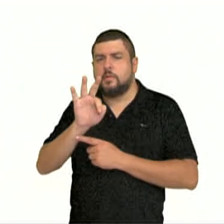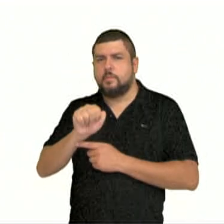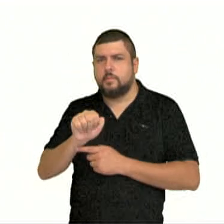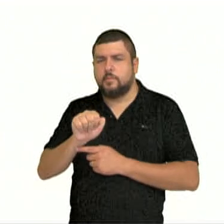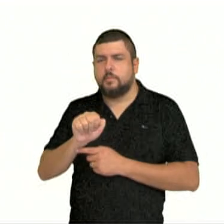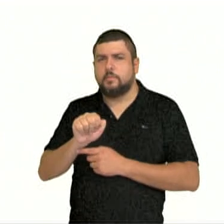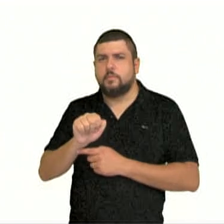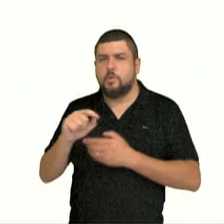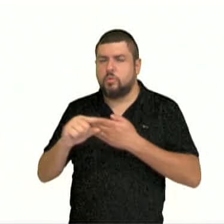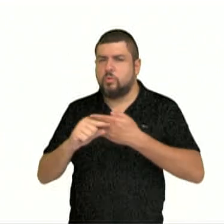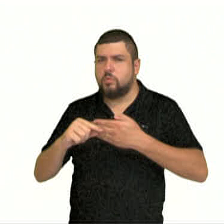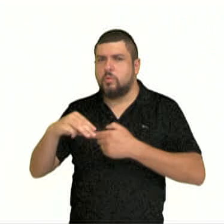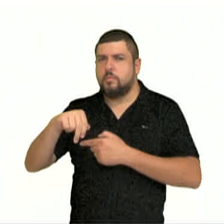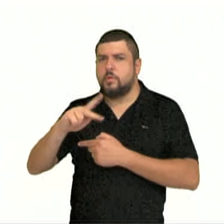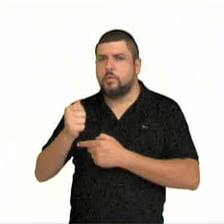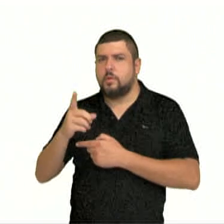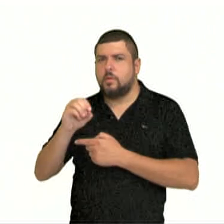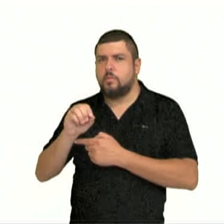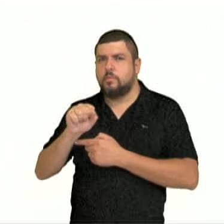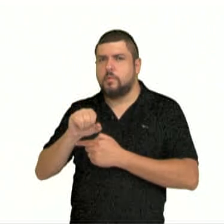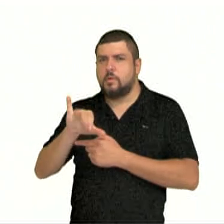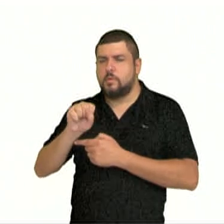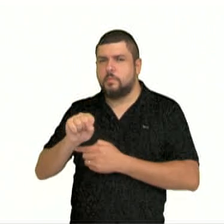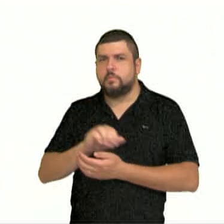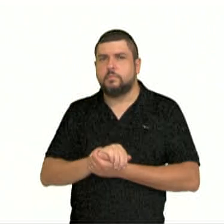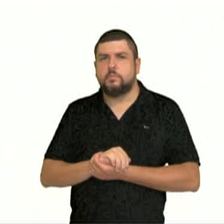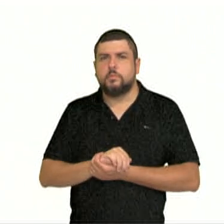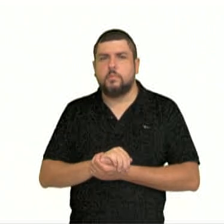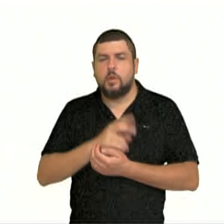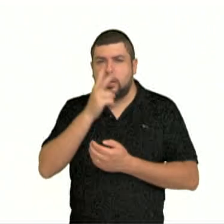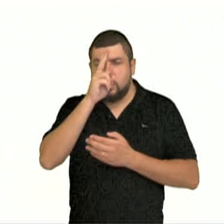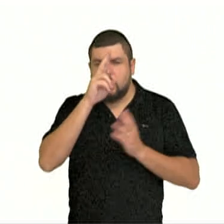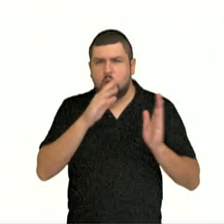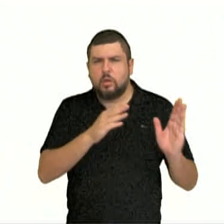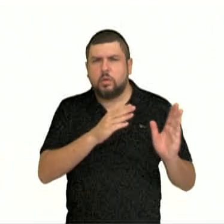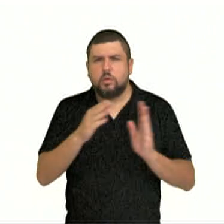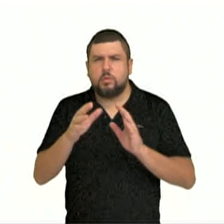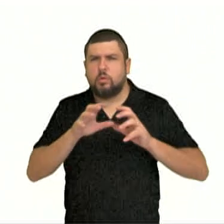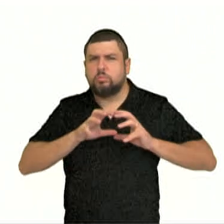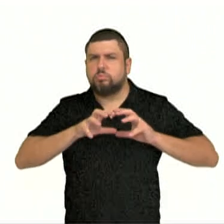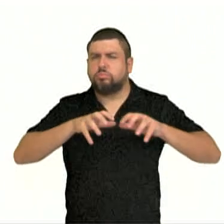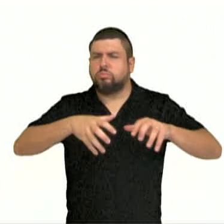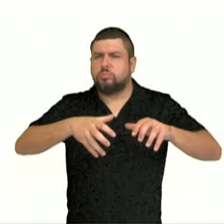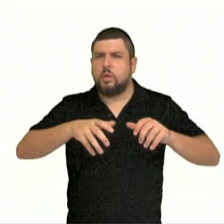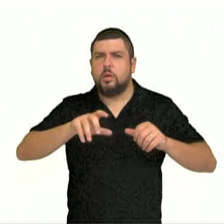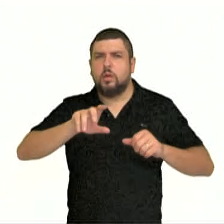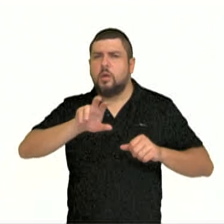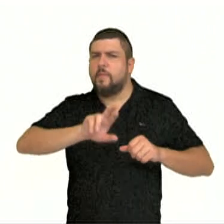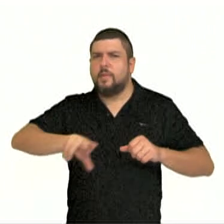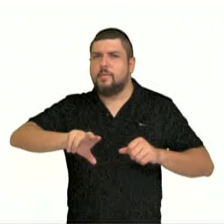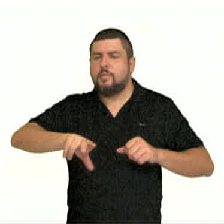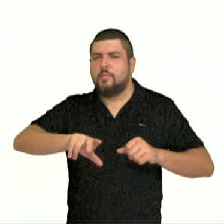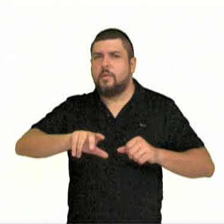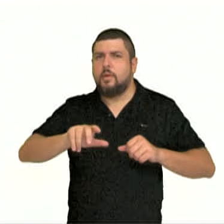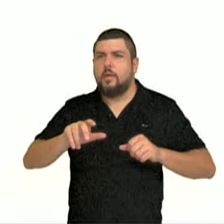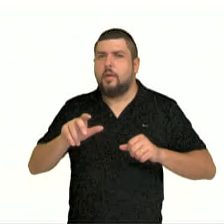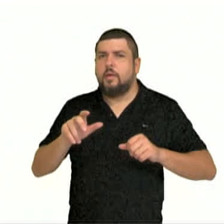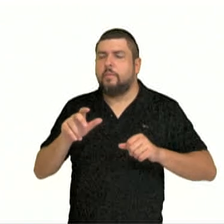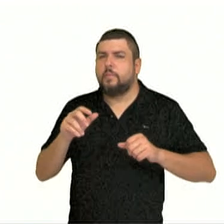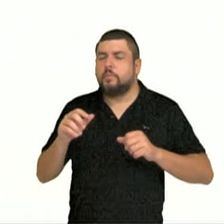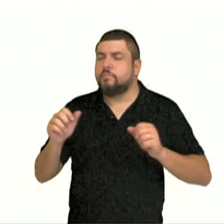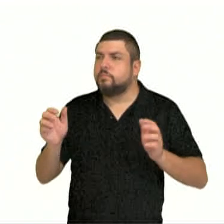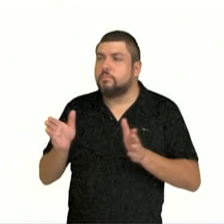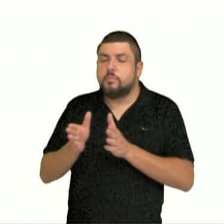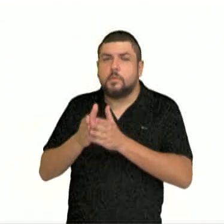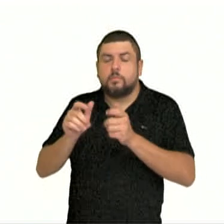Pensarei mais a respeito. Para mim, histórias de horror não são as que tratam de coisas sobrenaturais, mas as que